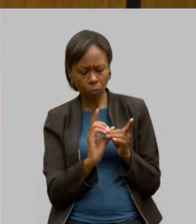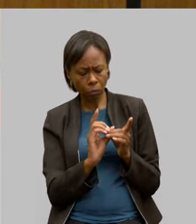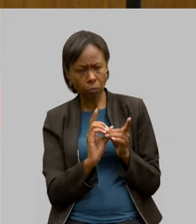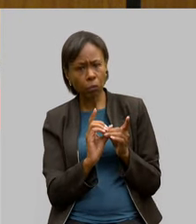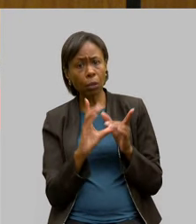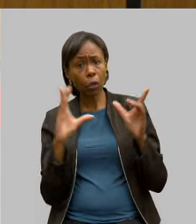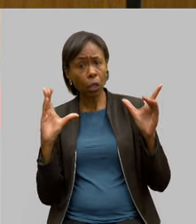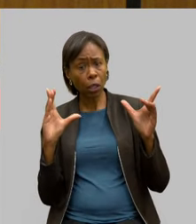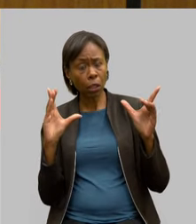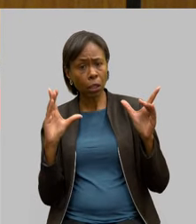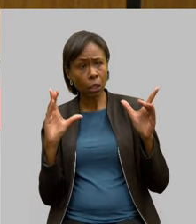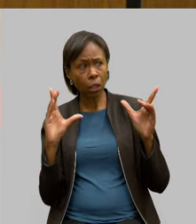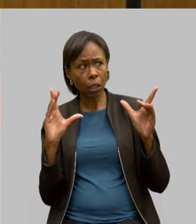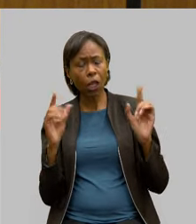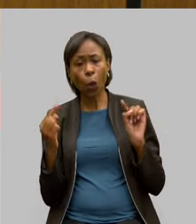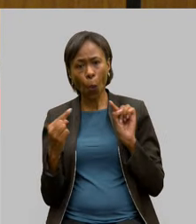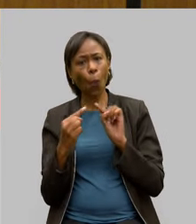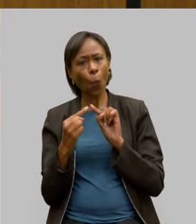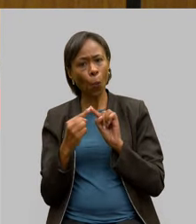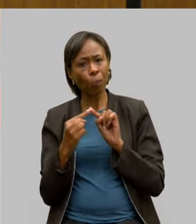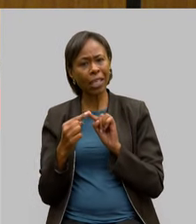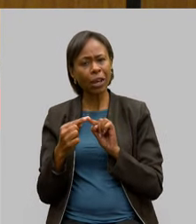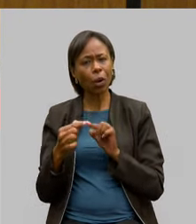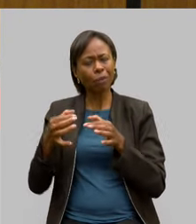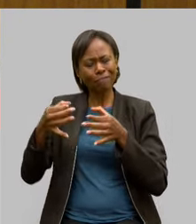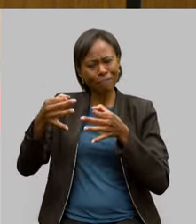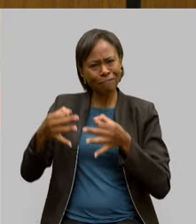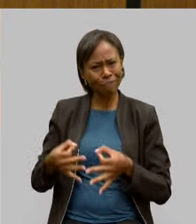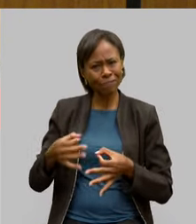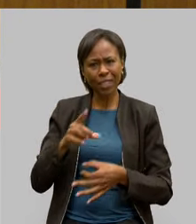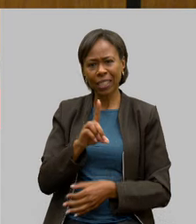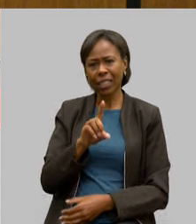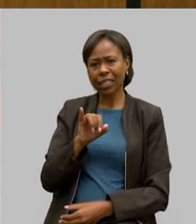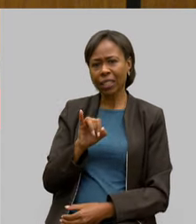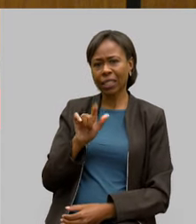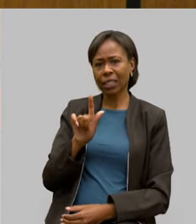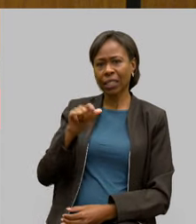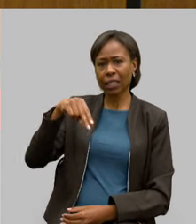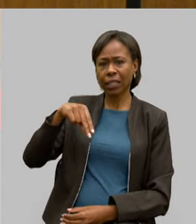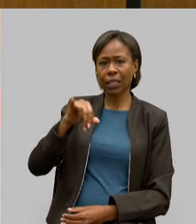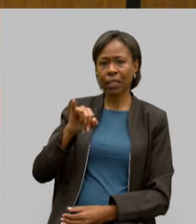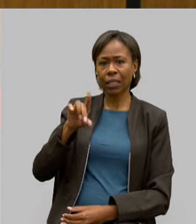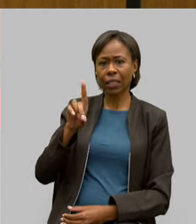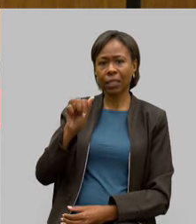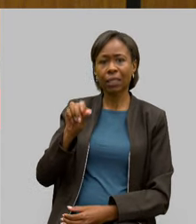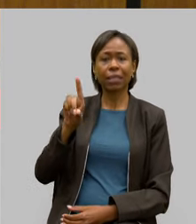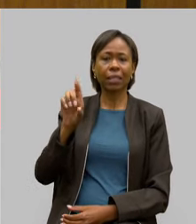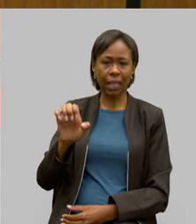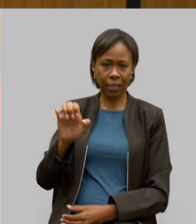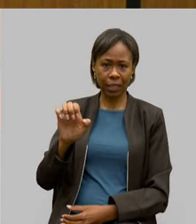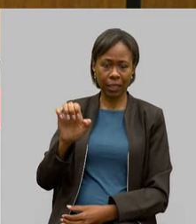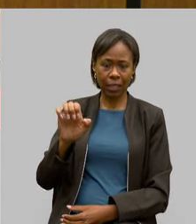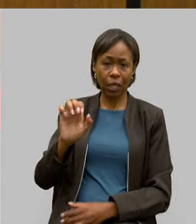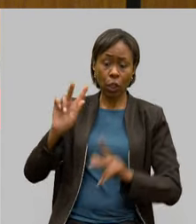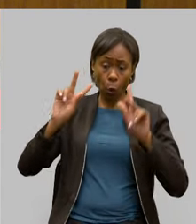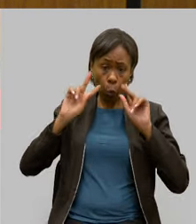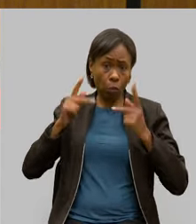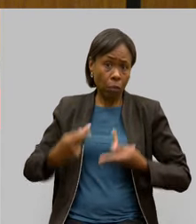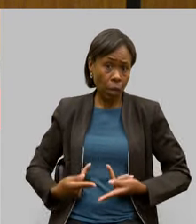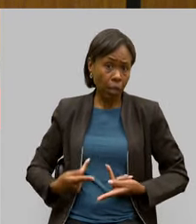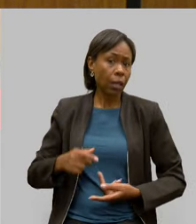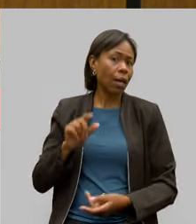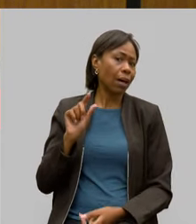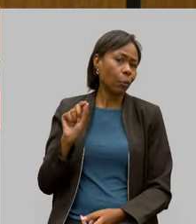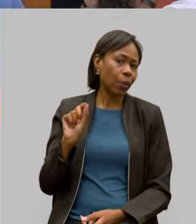com dignidade e um dos elementos da dignidade da pessoa humana é a questão da saúde